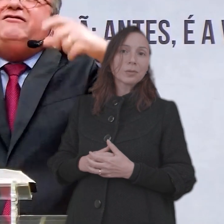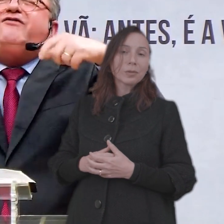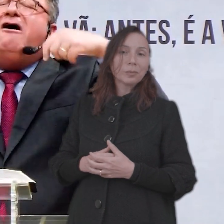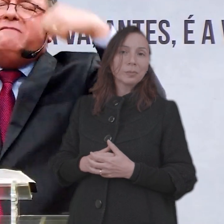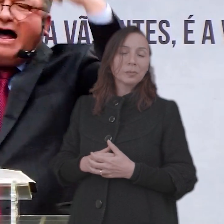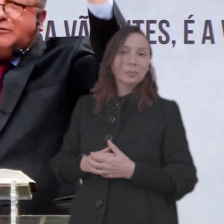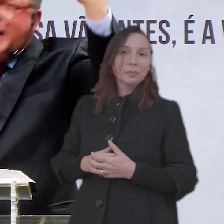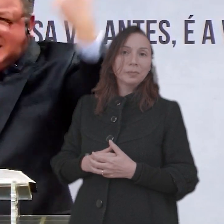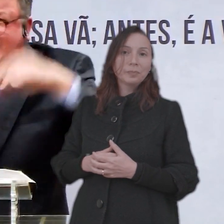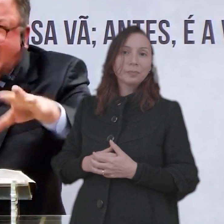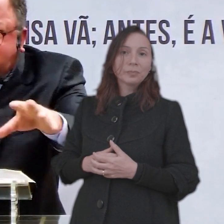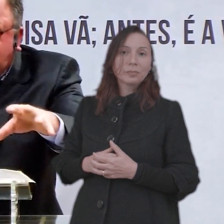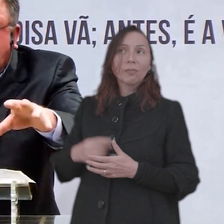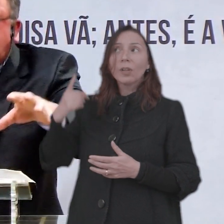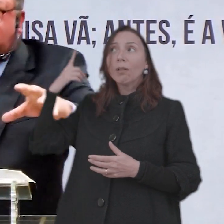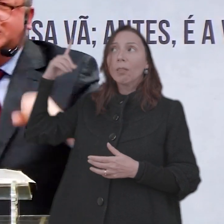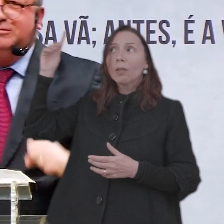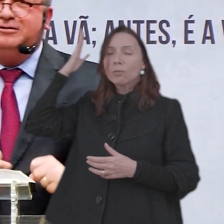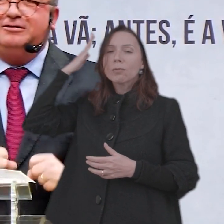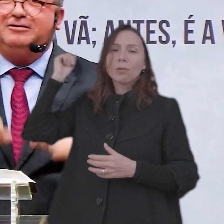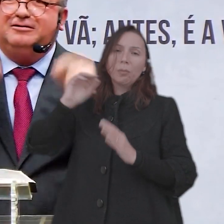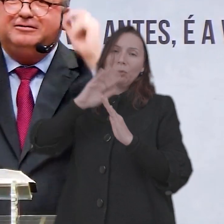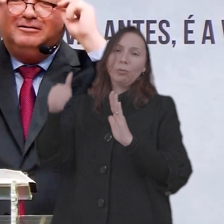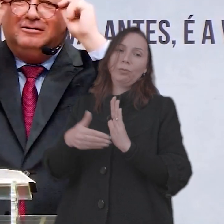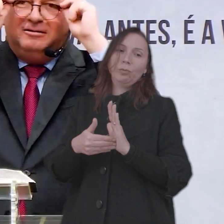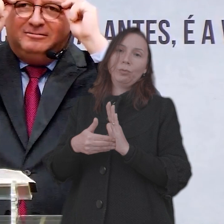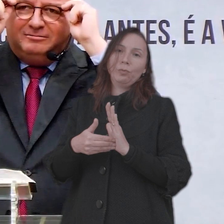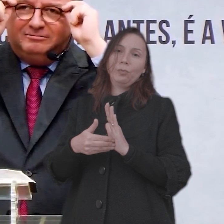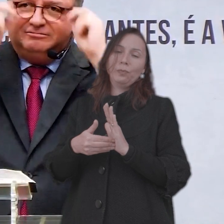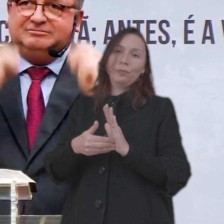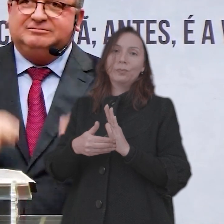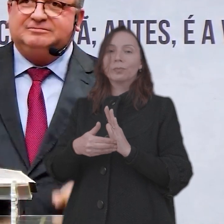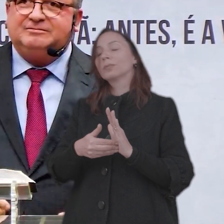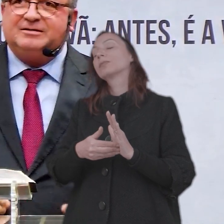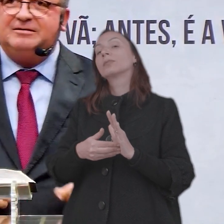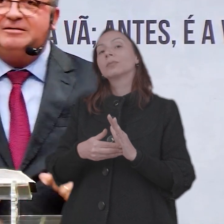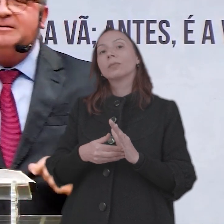não quer ser informado, porque Ele já sabe tudo.